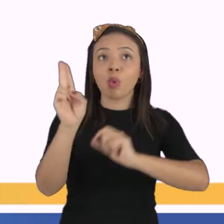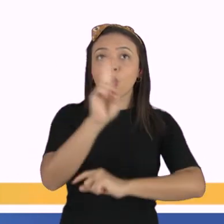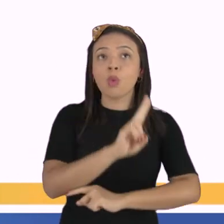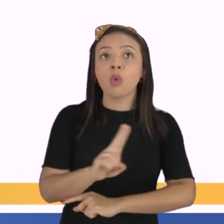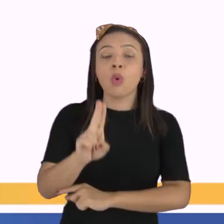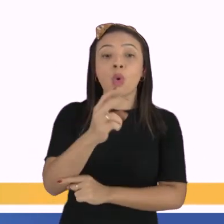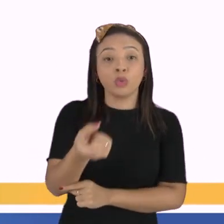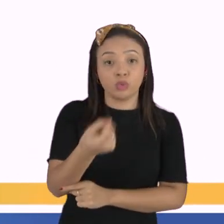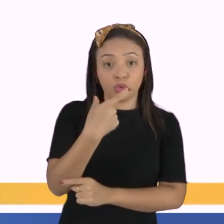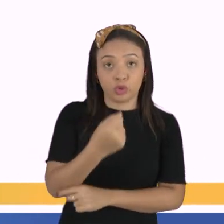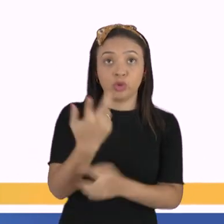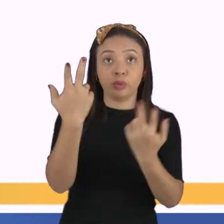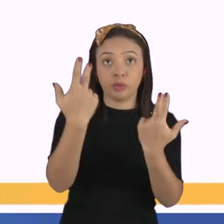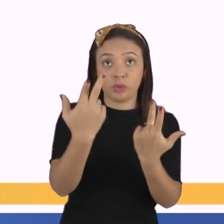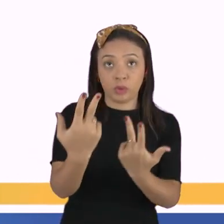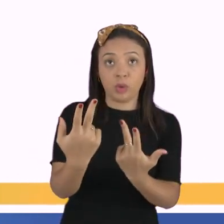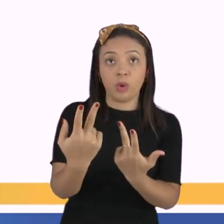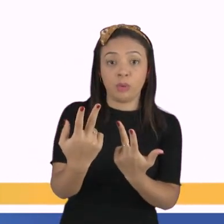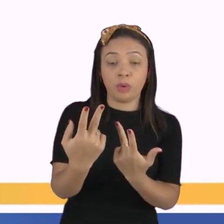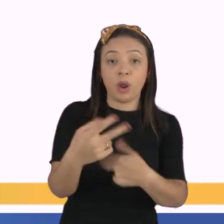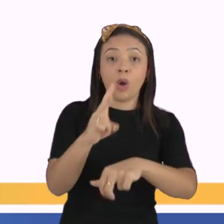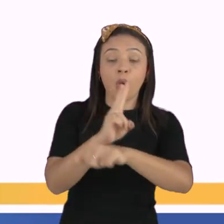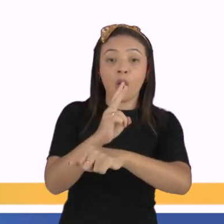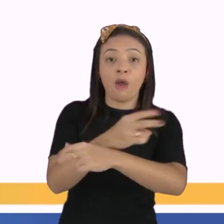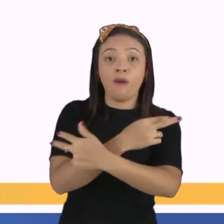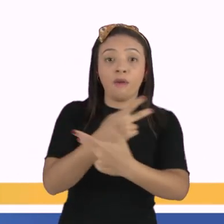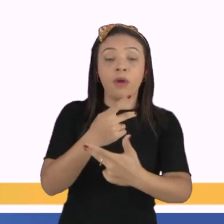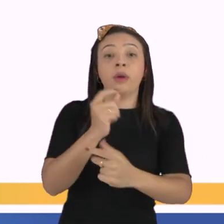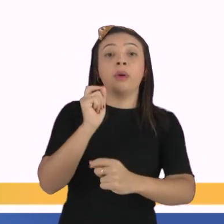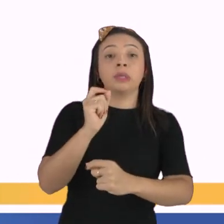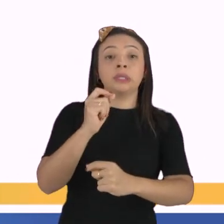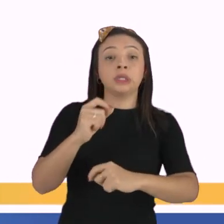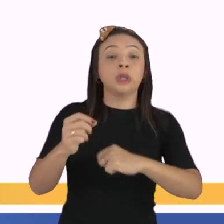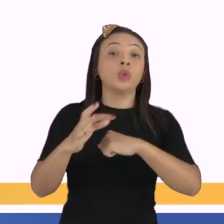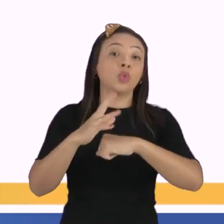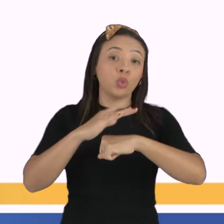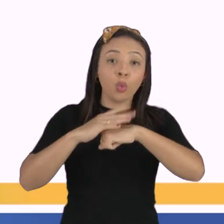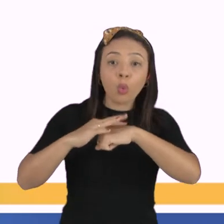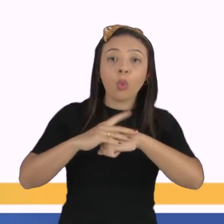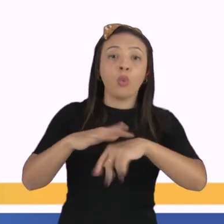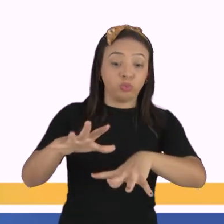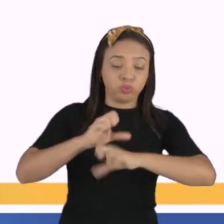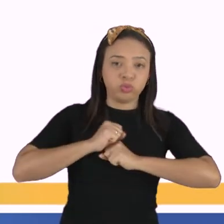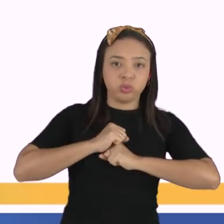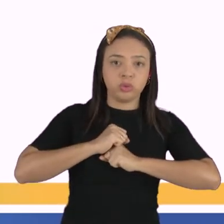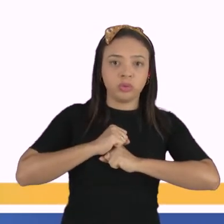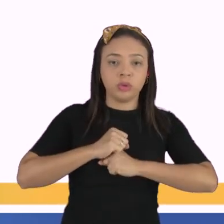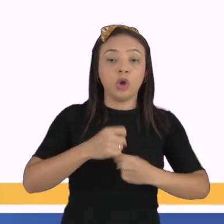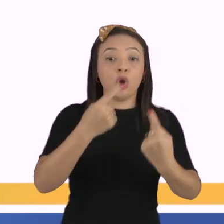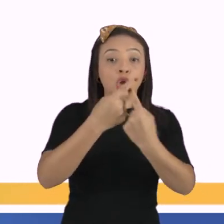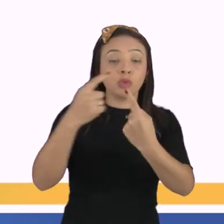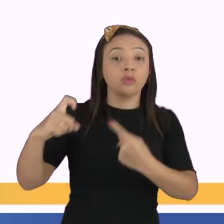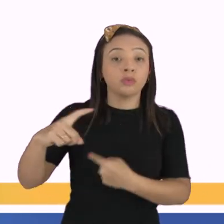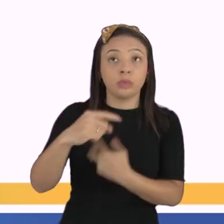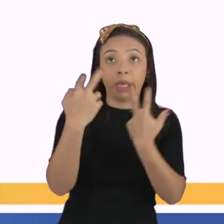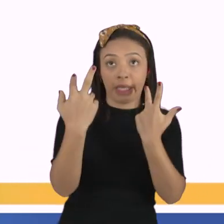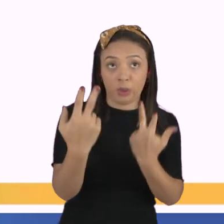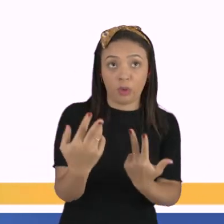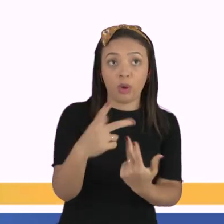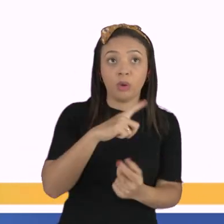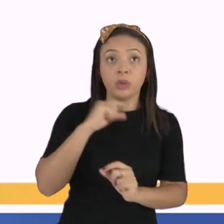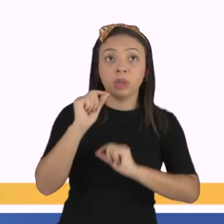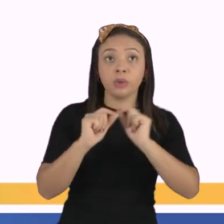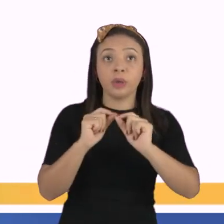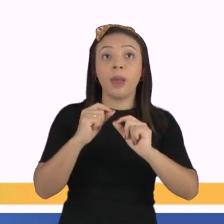de um mesmo antibiótico para tratar repetidas infecções causadas por mesmos tipos de bactérias tem